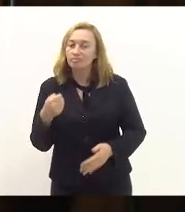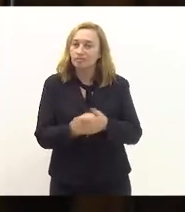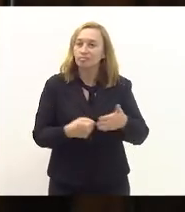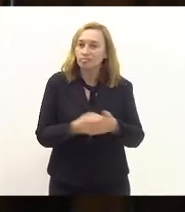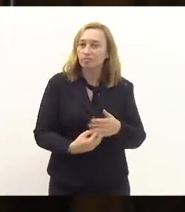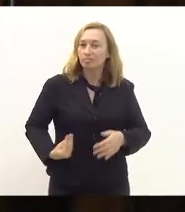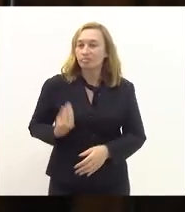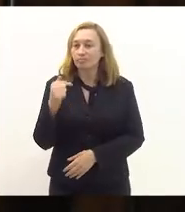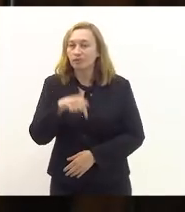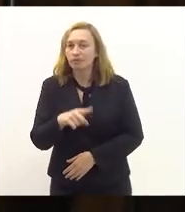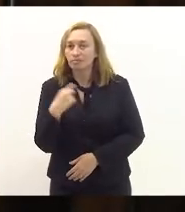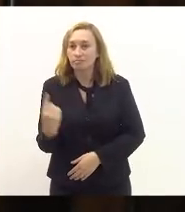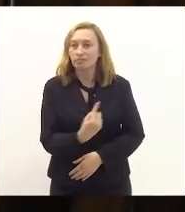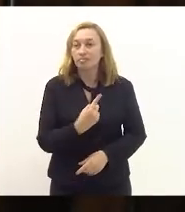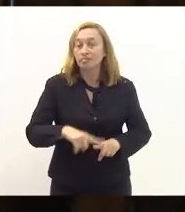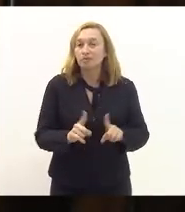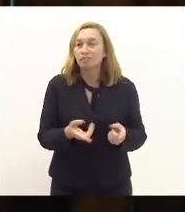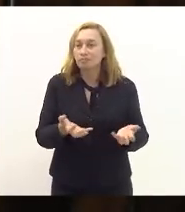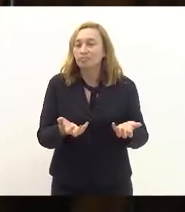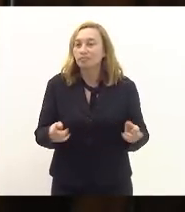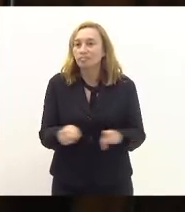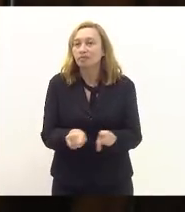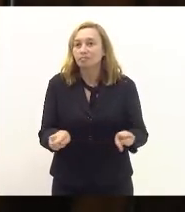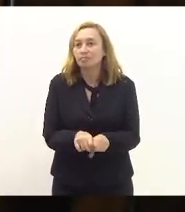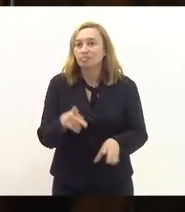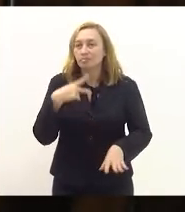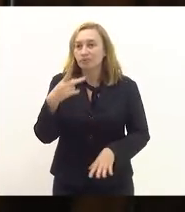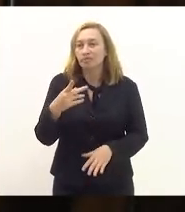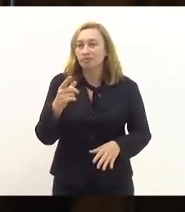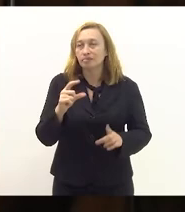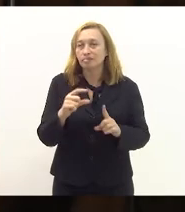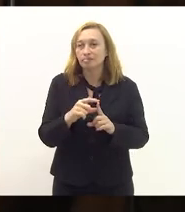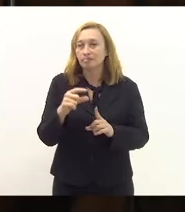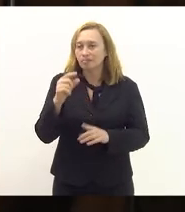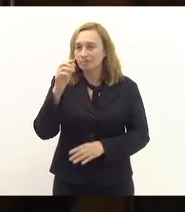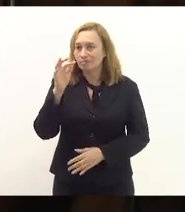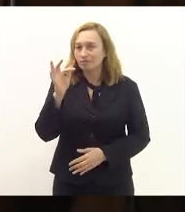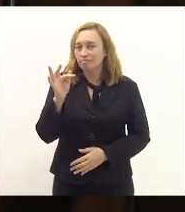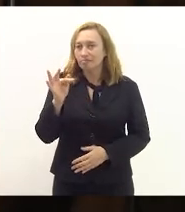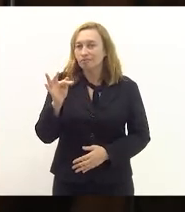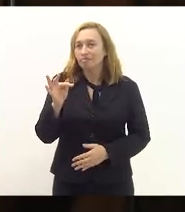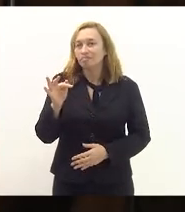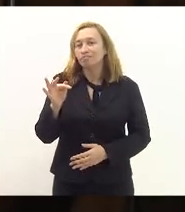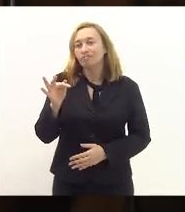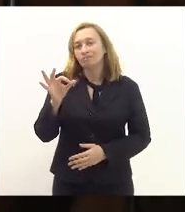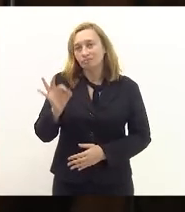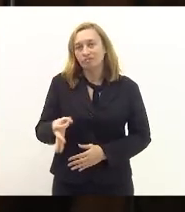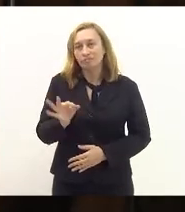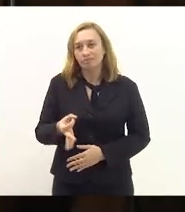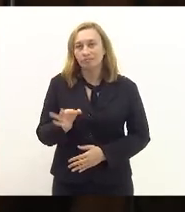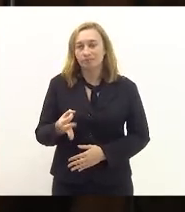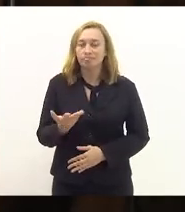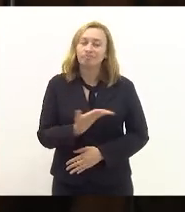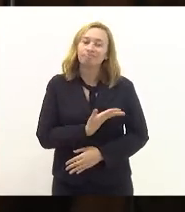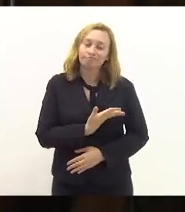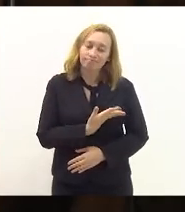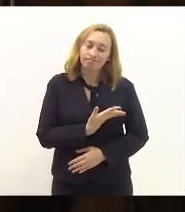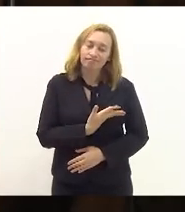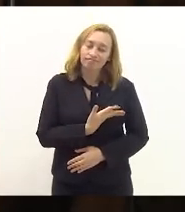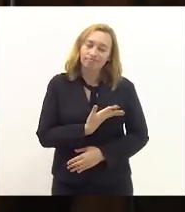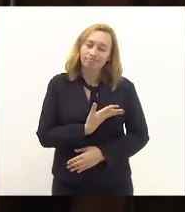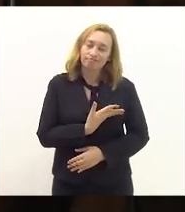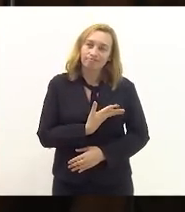aqui, mas queria também transmitir uma palavra de confiança e convicção aos amigos e amigas